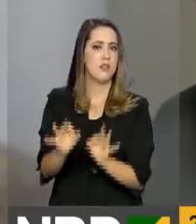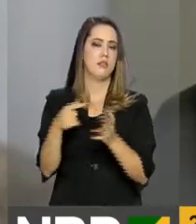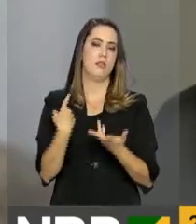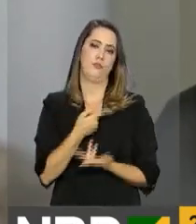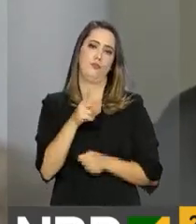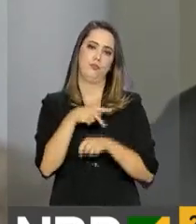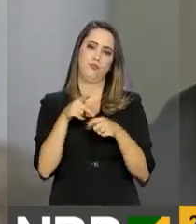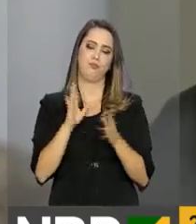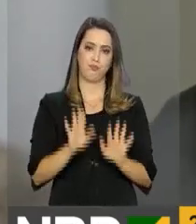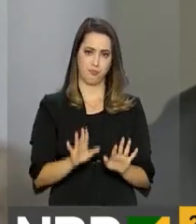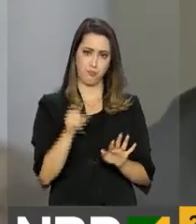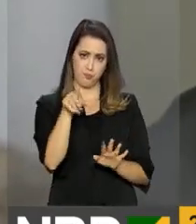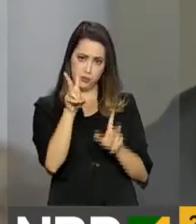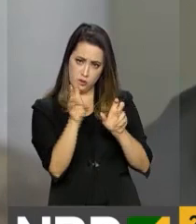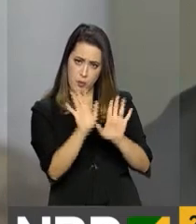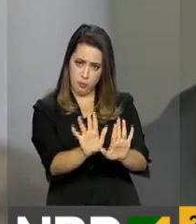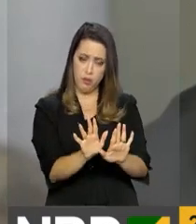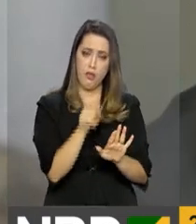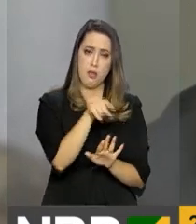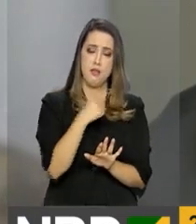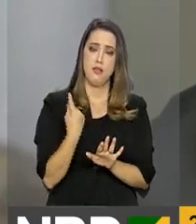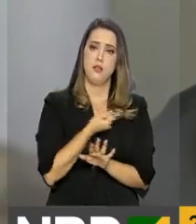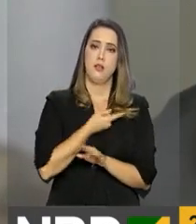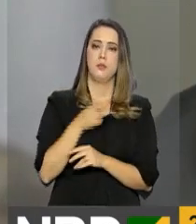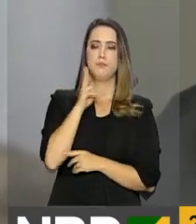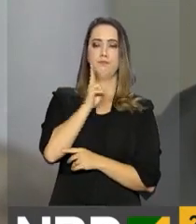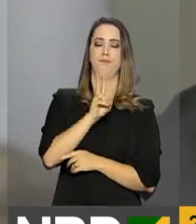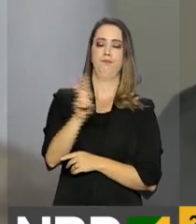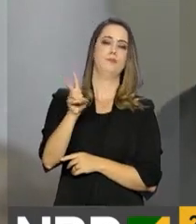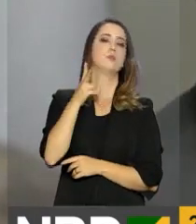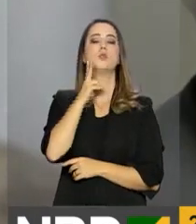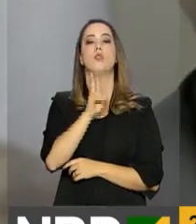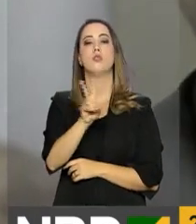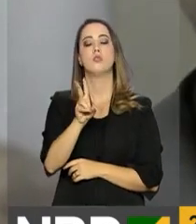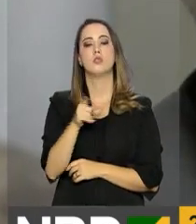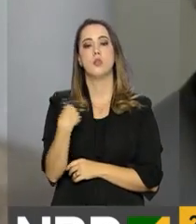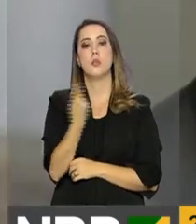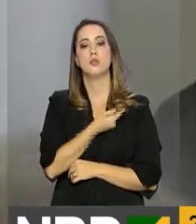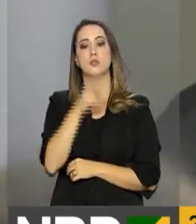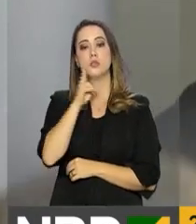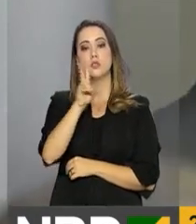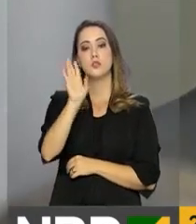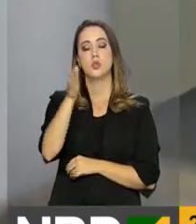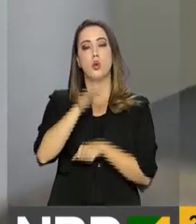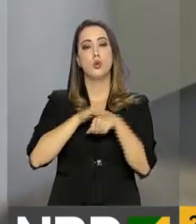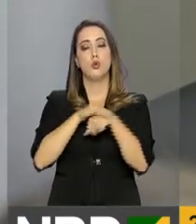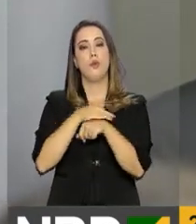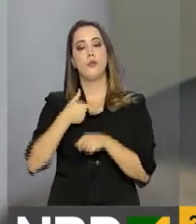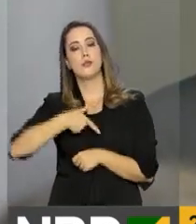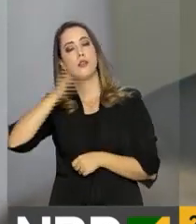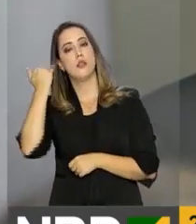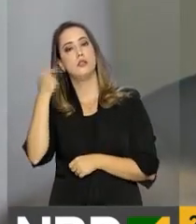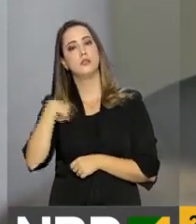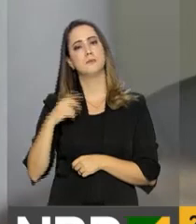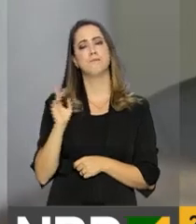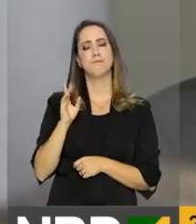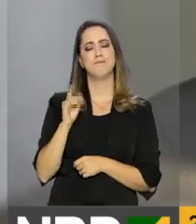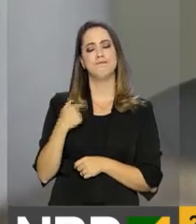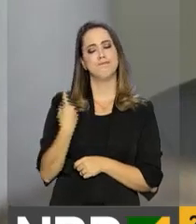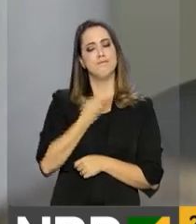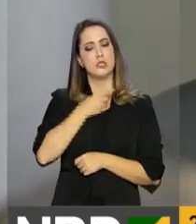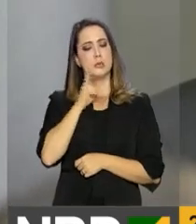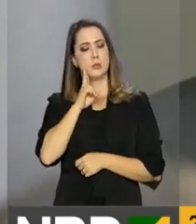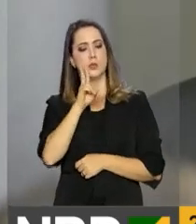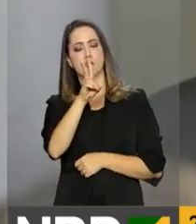observação, é muito fruto da nossa visão, um dia já conversei com o Ives, da nossa visão centralizadora